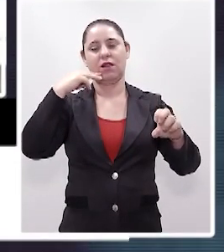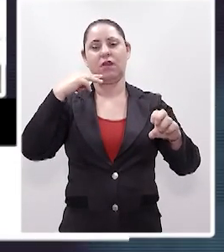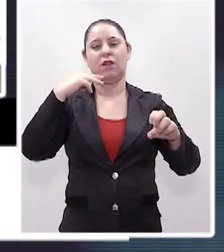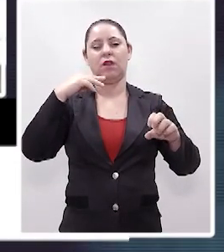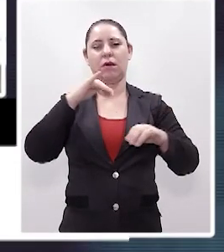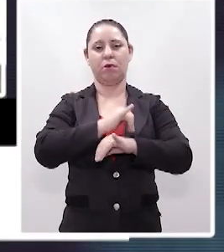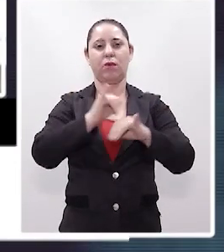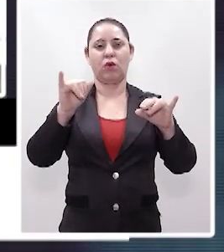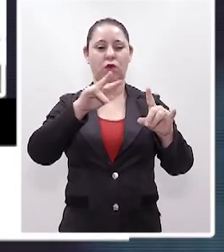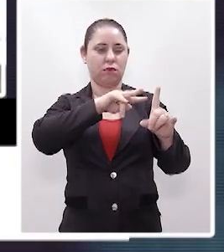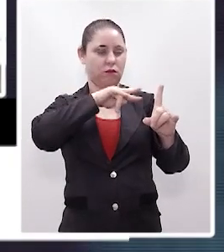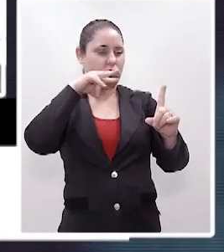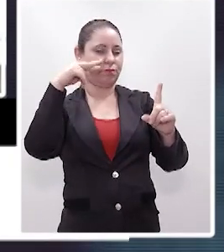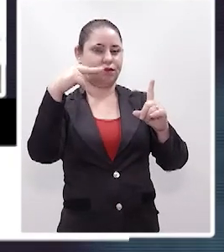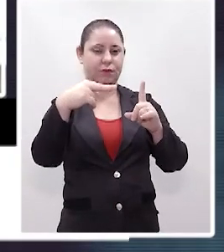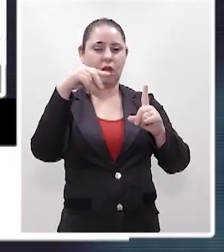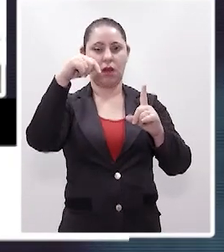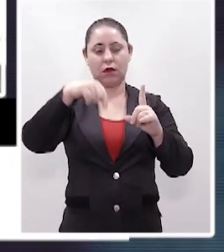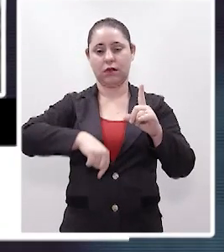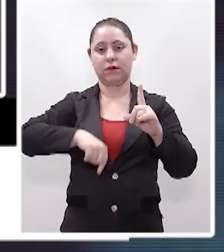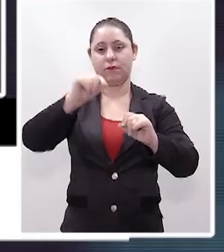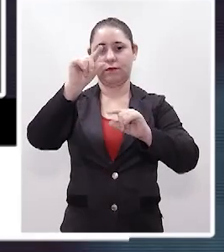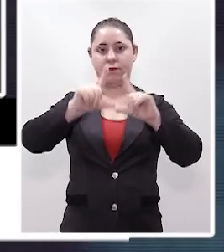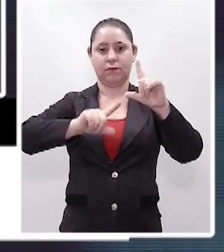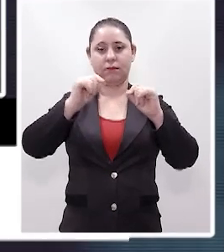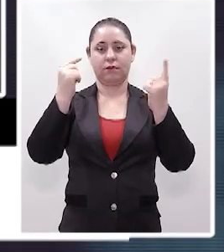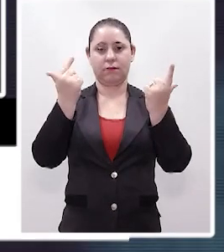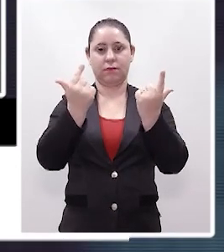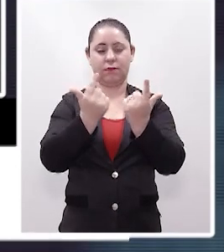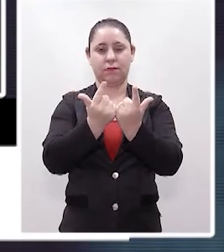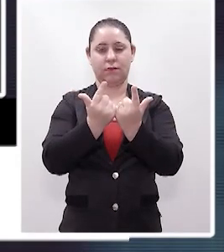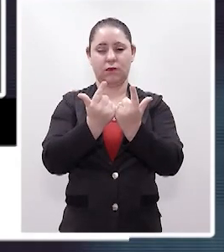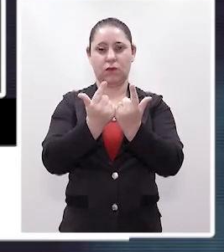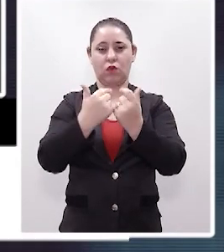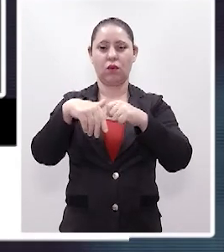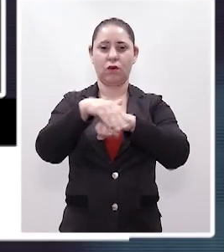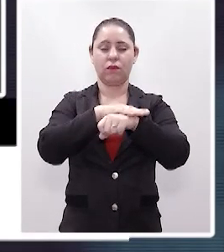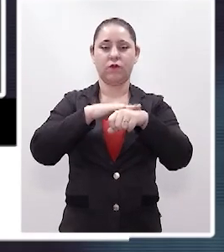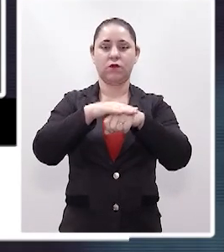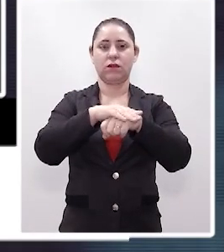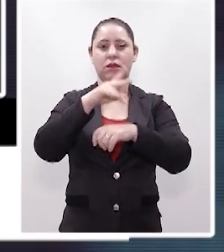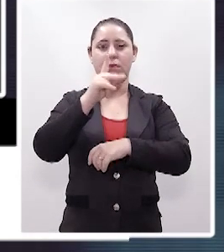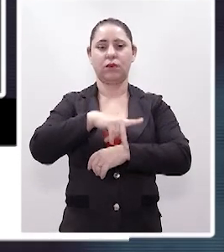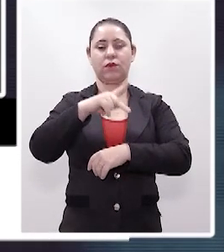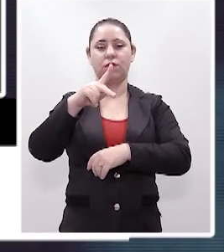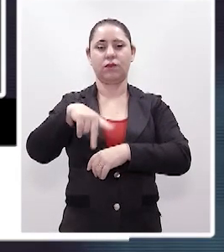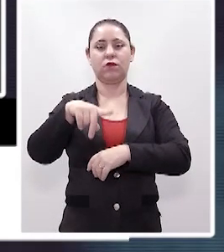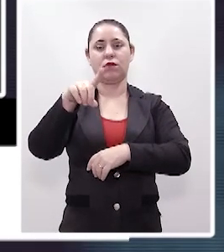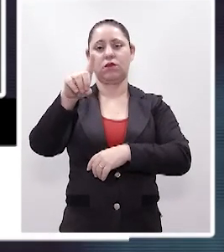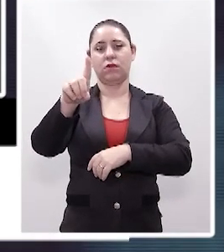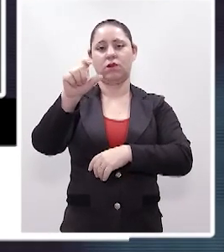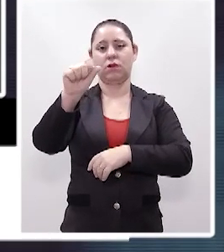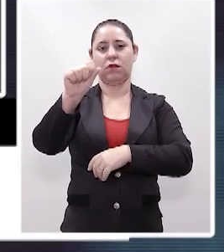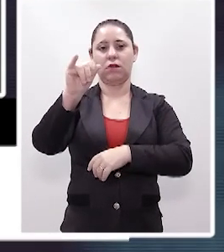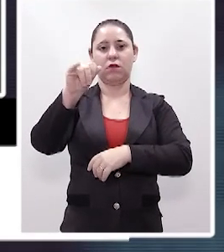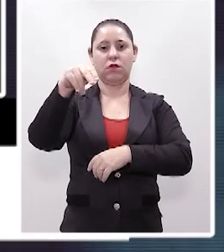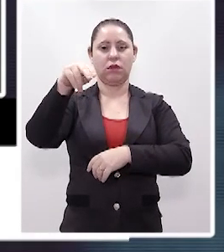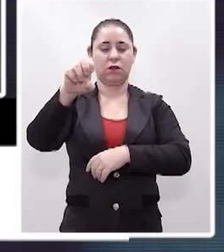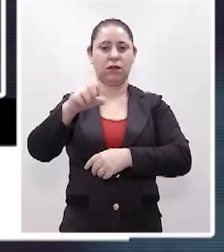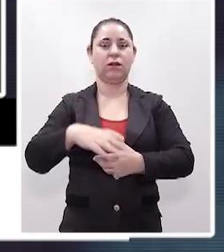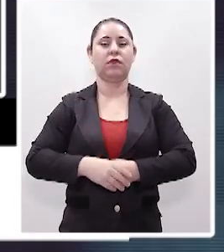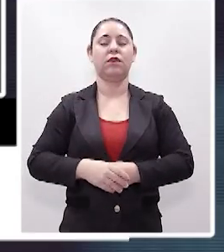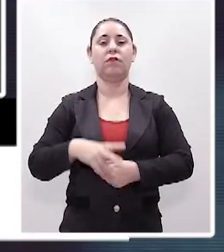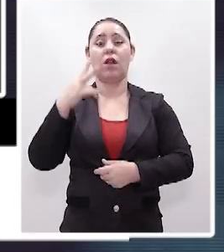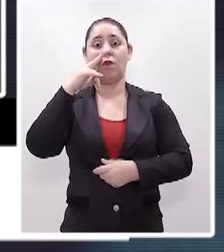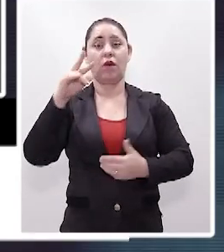o programa Perspectiva, aqui da TV Assembleia, com a professora Daiane Hitler, e a gente vai conferir